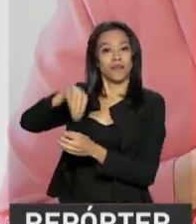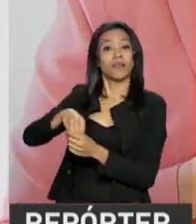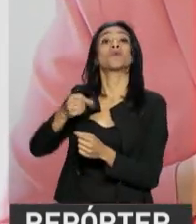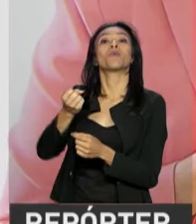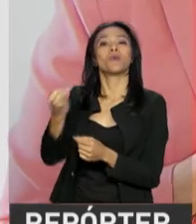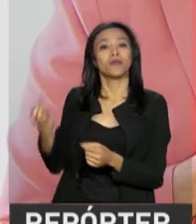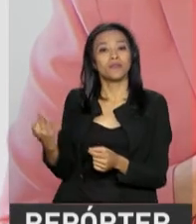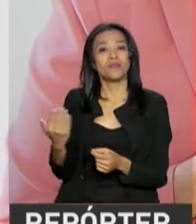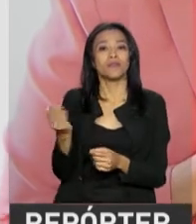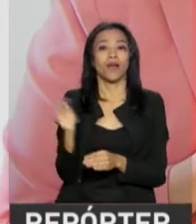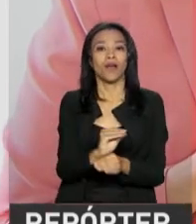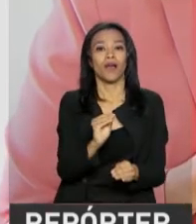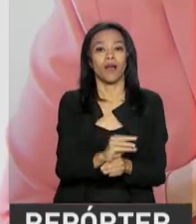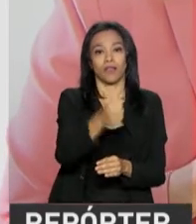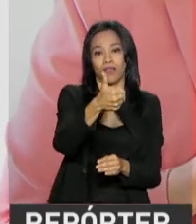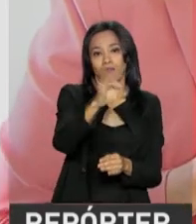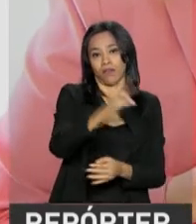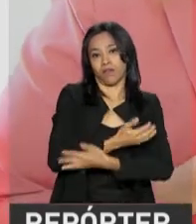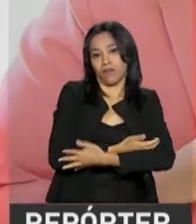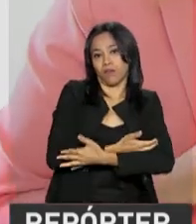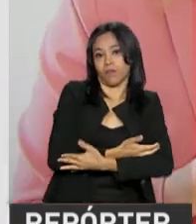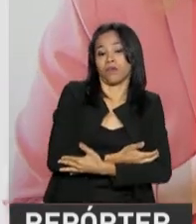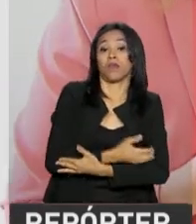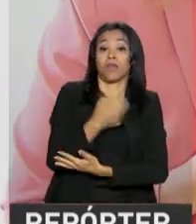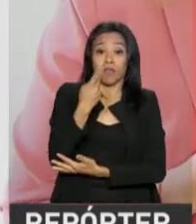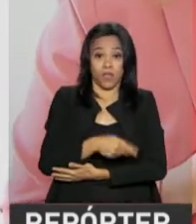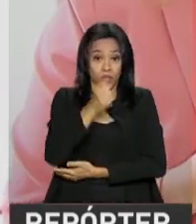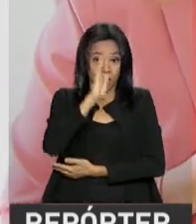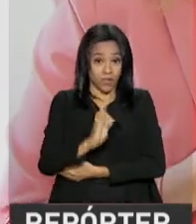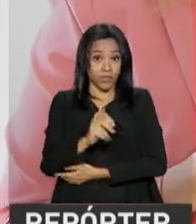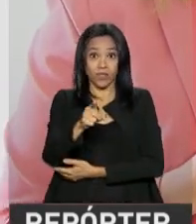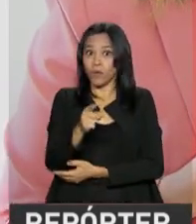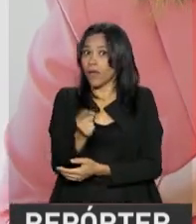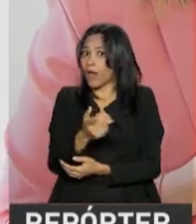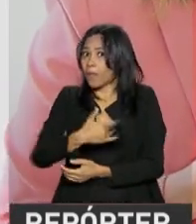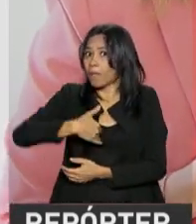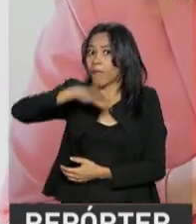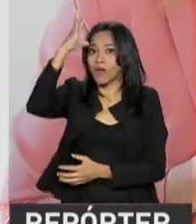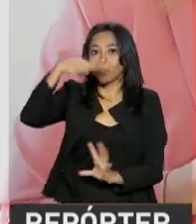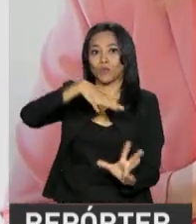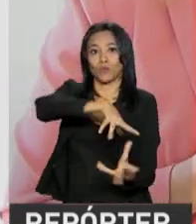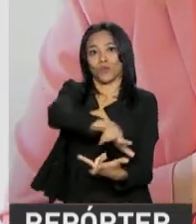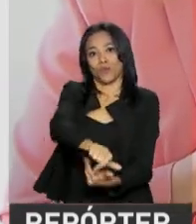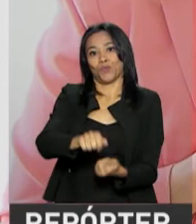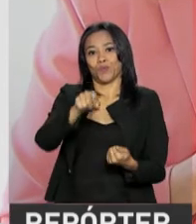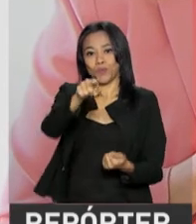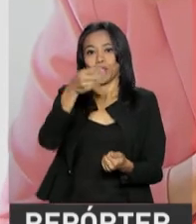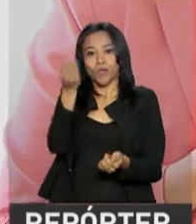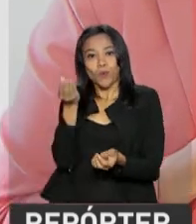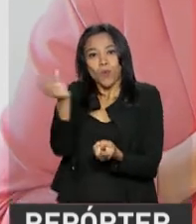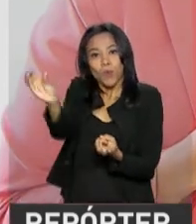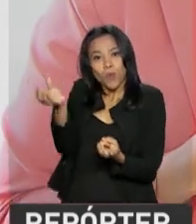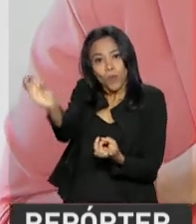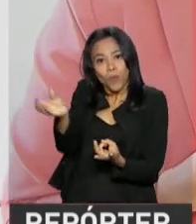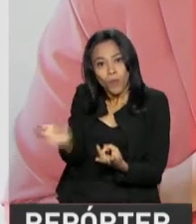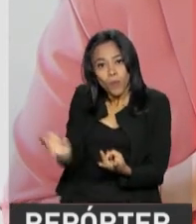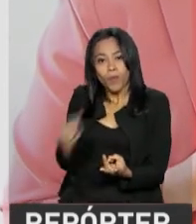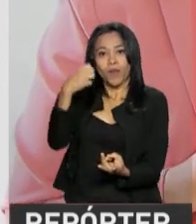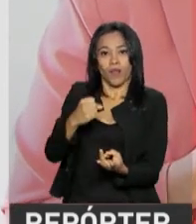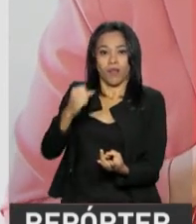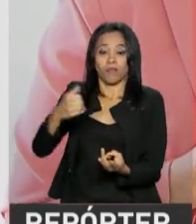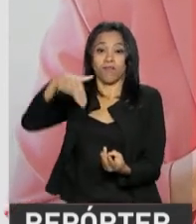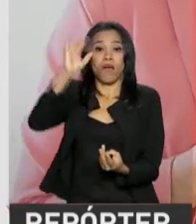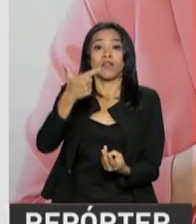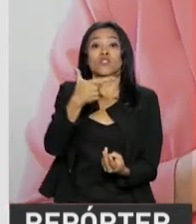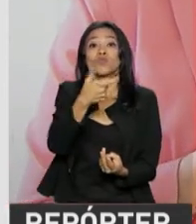10 recém-nascidos. O Brasil tem a maior rede de bancos de leite do mundo. São mais de 200